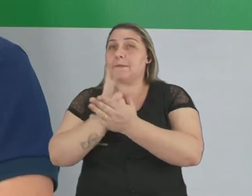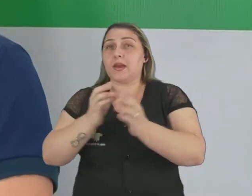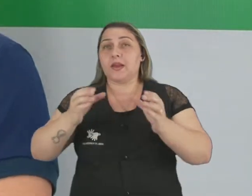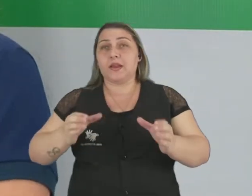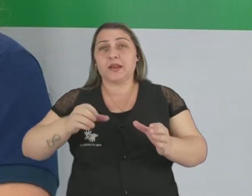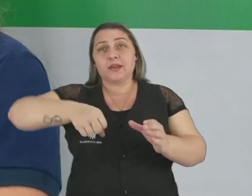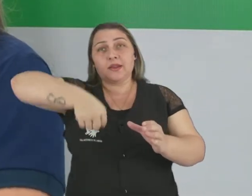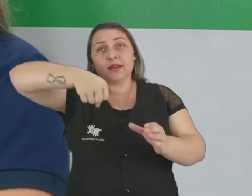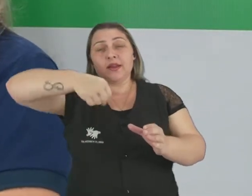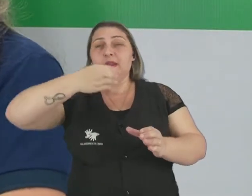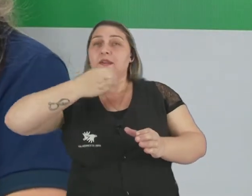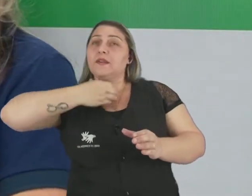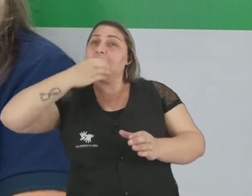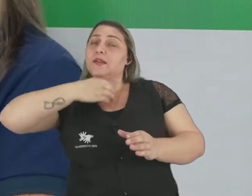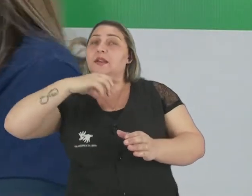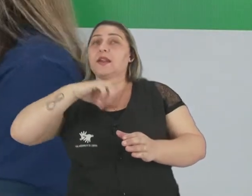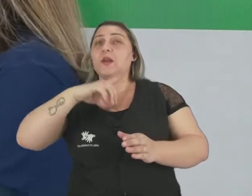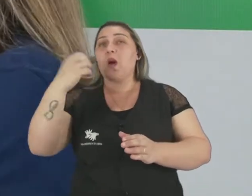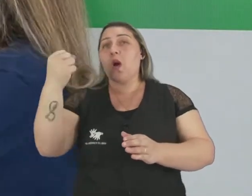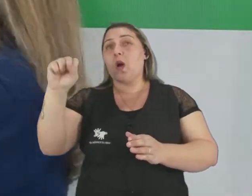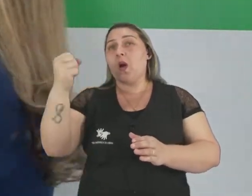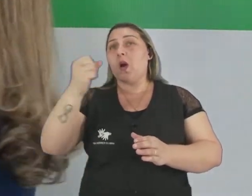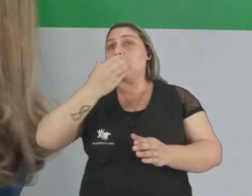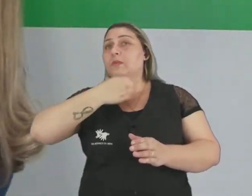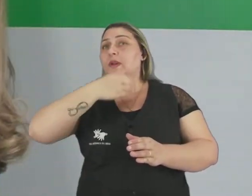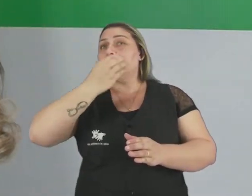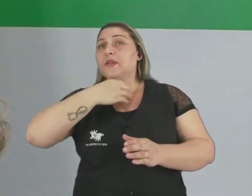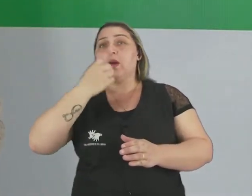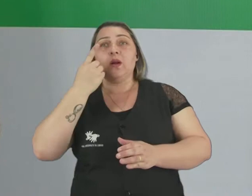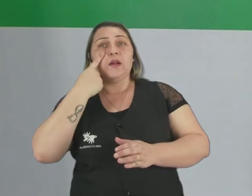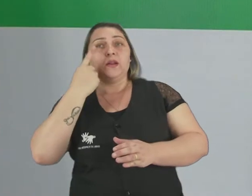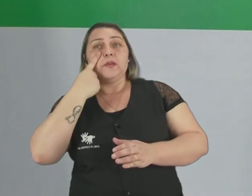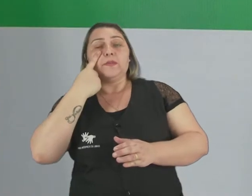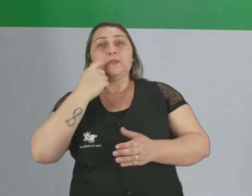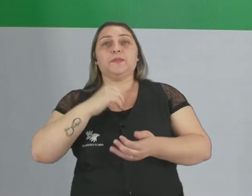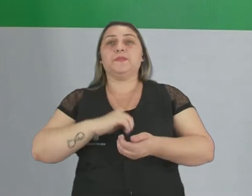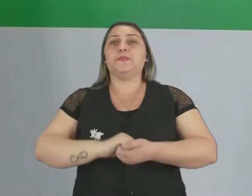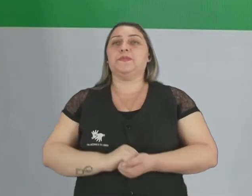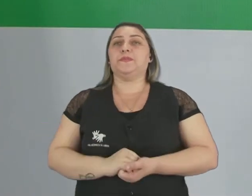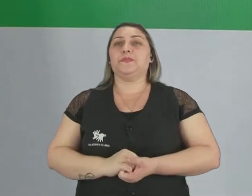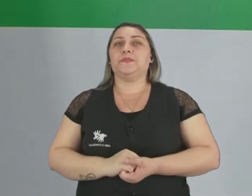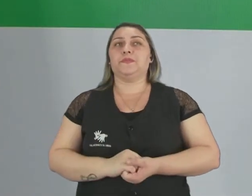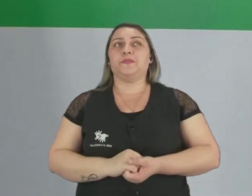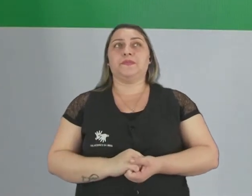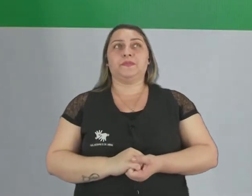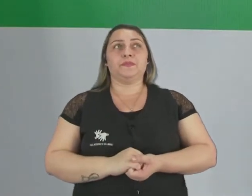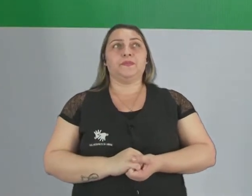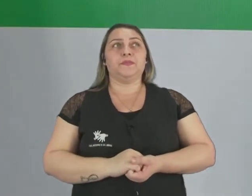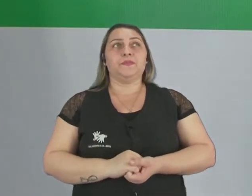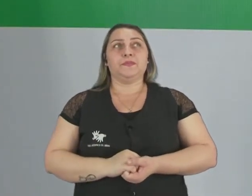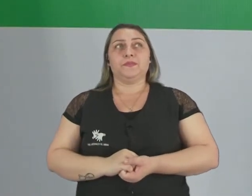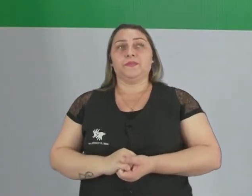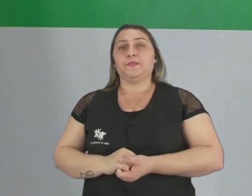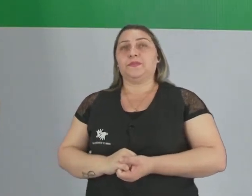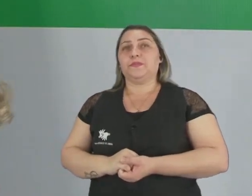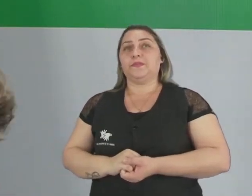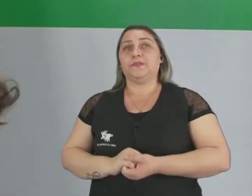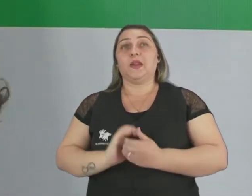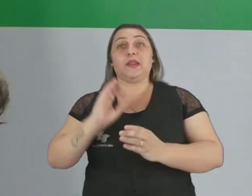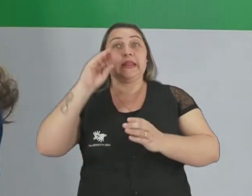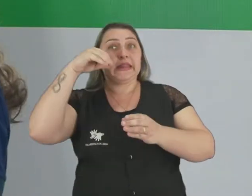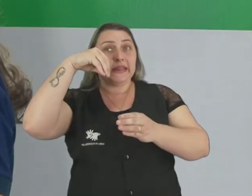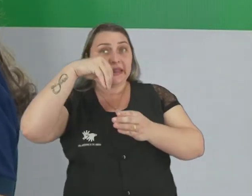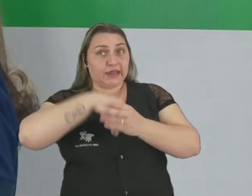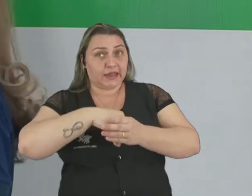maçãs, né? Então, aqui nós temos 8 maçãs. Olha só. Eu tenho dentro